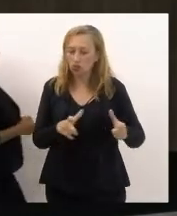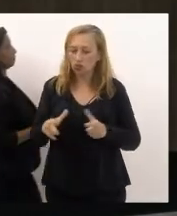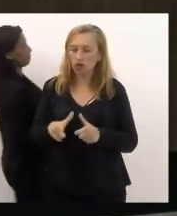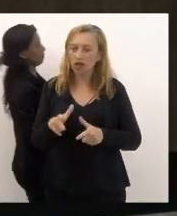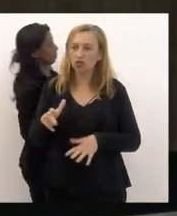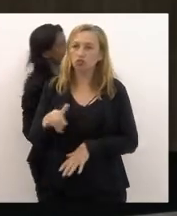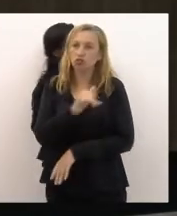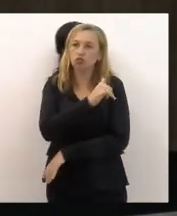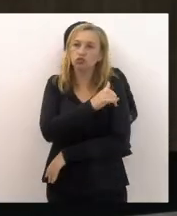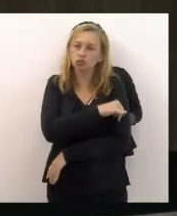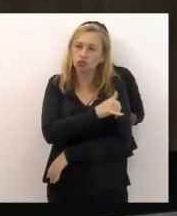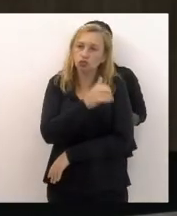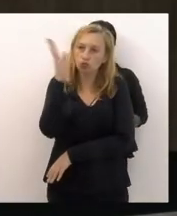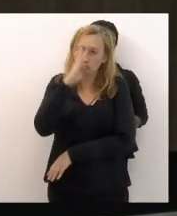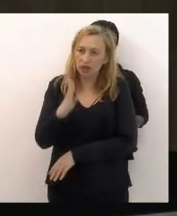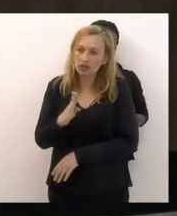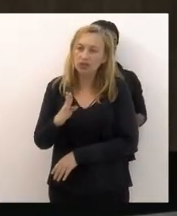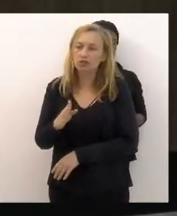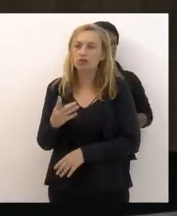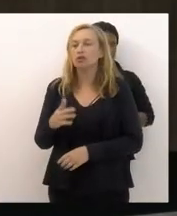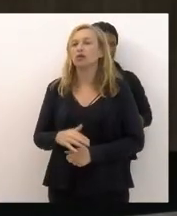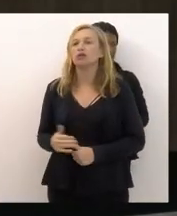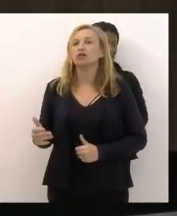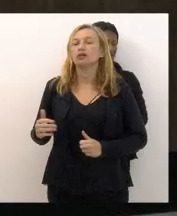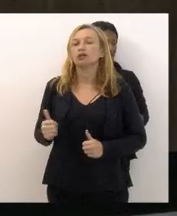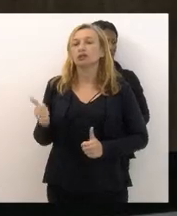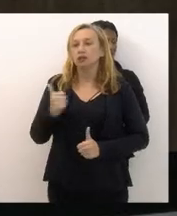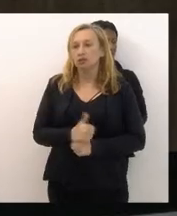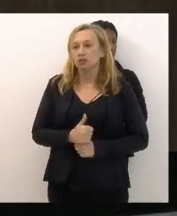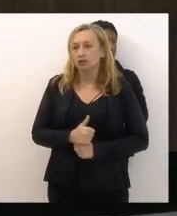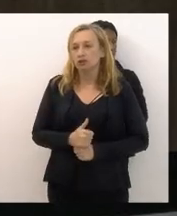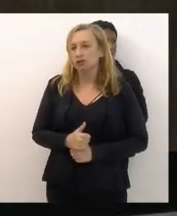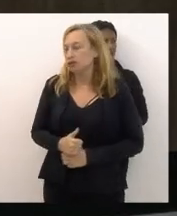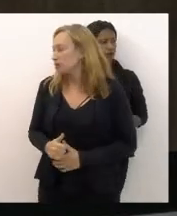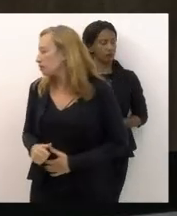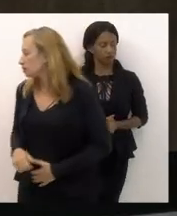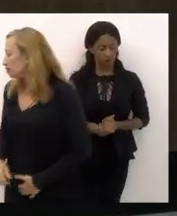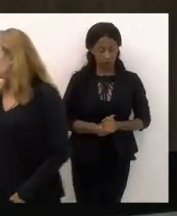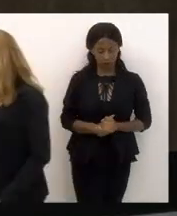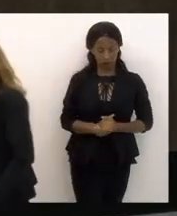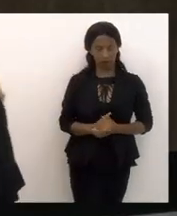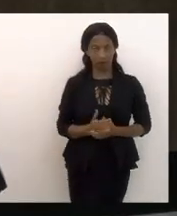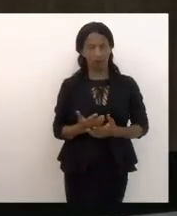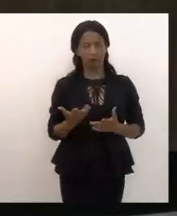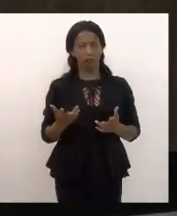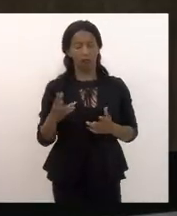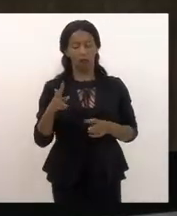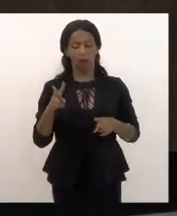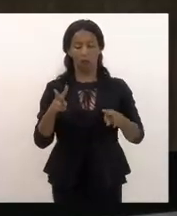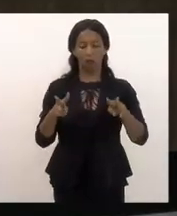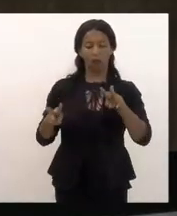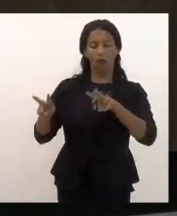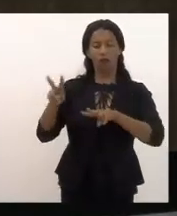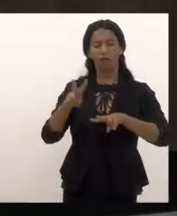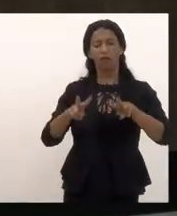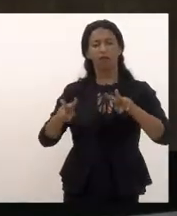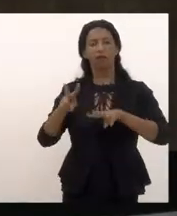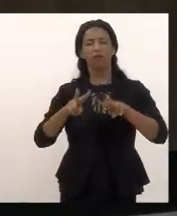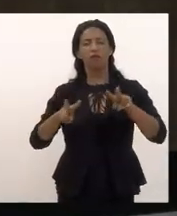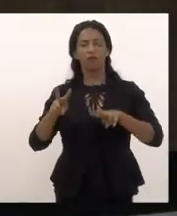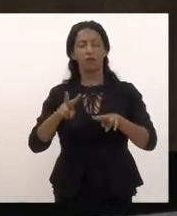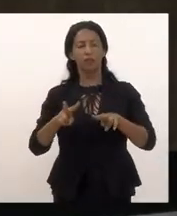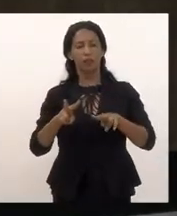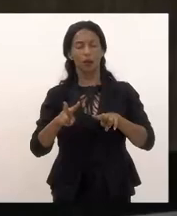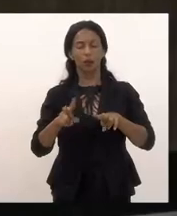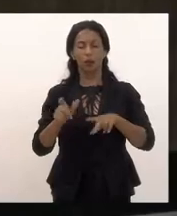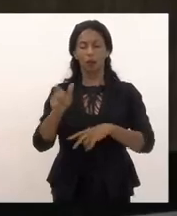Brasil, se refletiu numa visão sobre a loucura, que era uma visão que surrupiava do